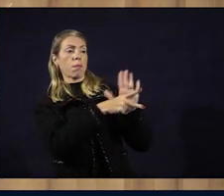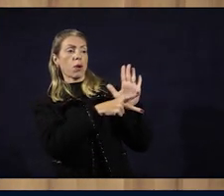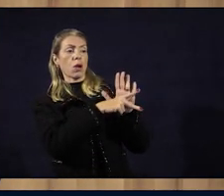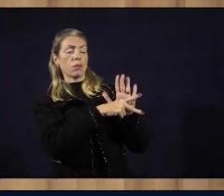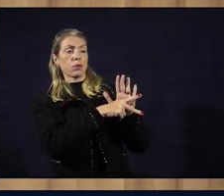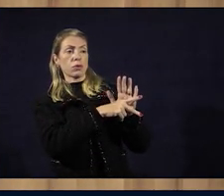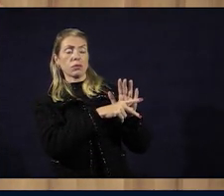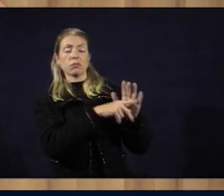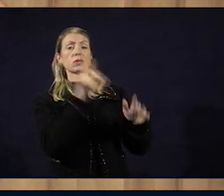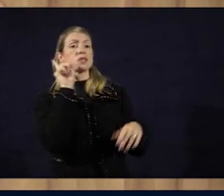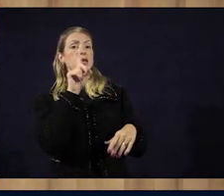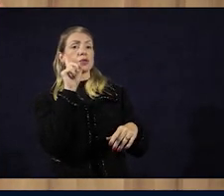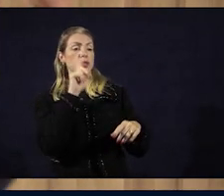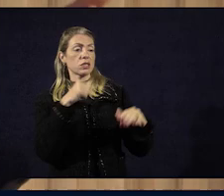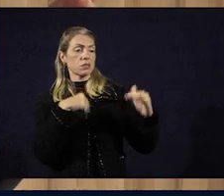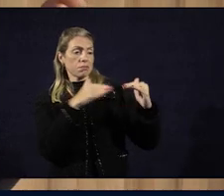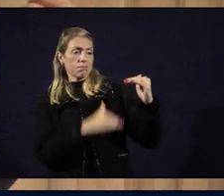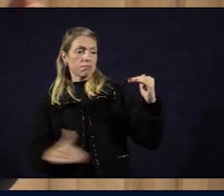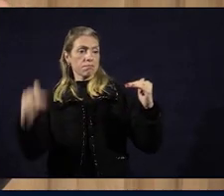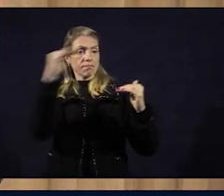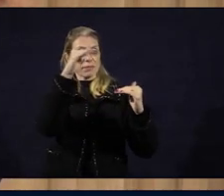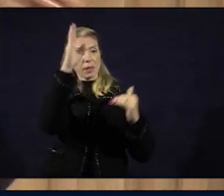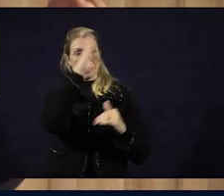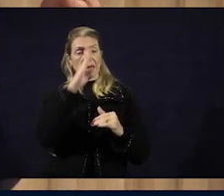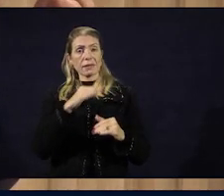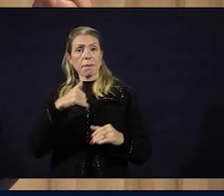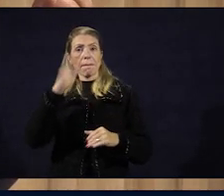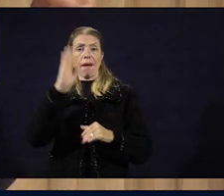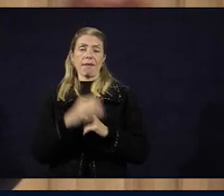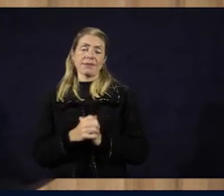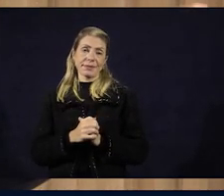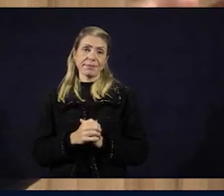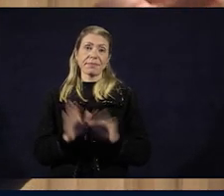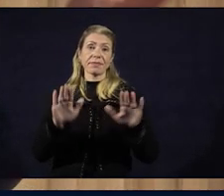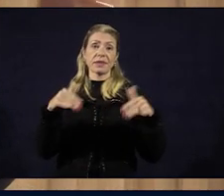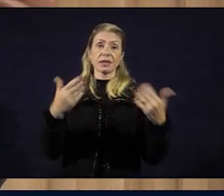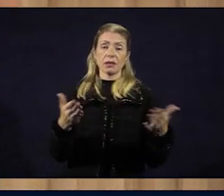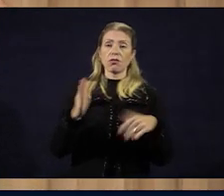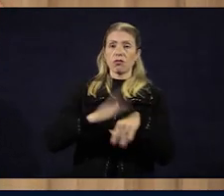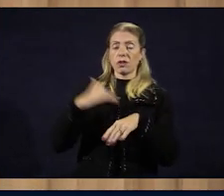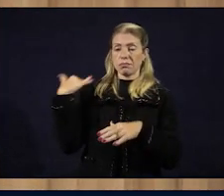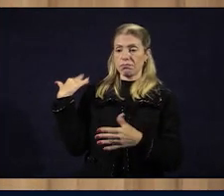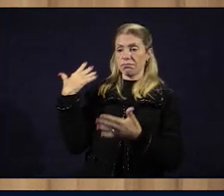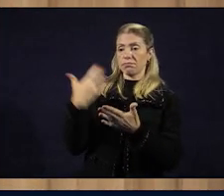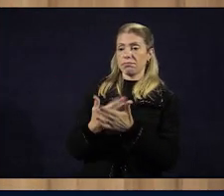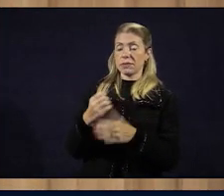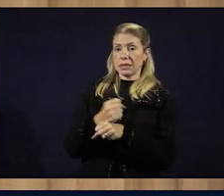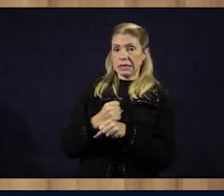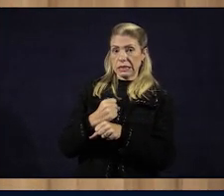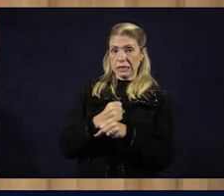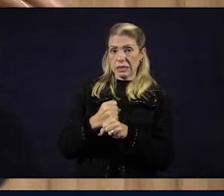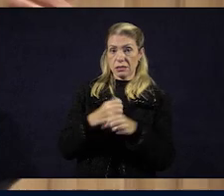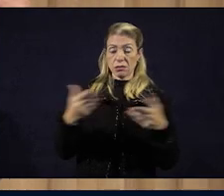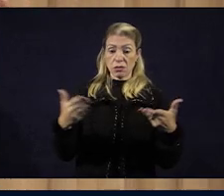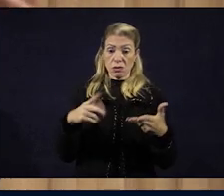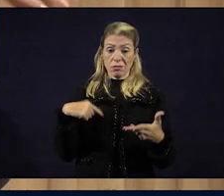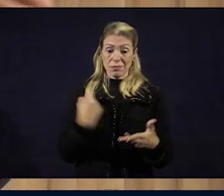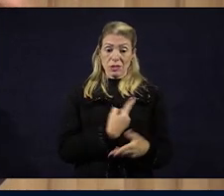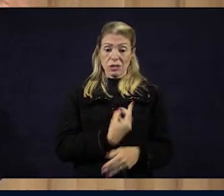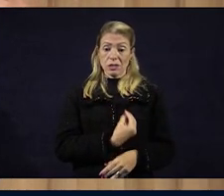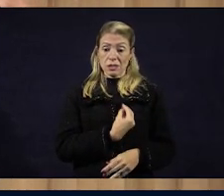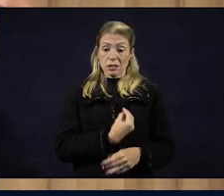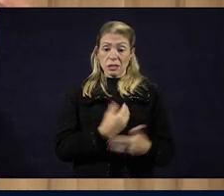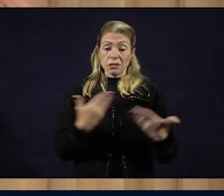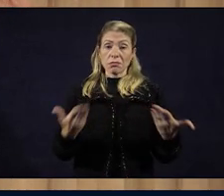função, principalmente, de uma grande quantidade de investimentos que foram feitos nos últimos anos. Na nossa parte, Lucas,